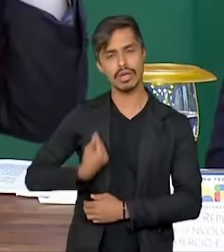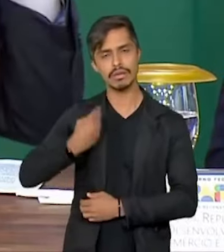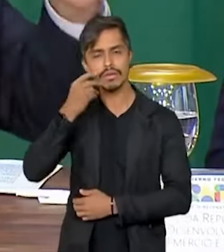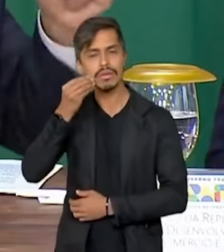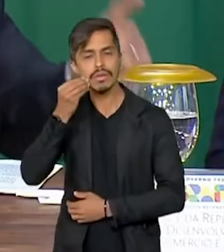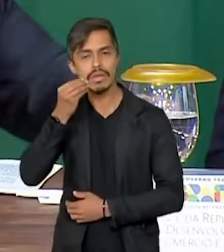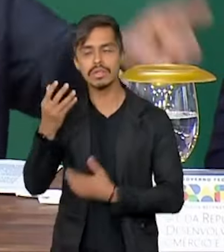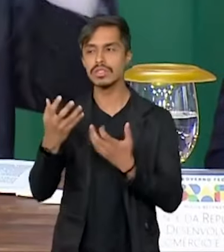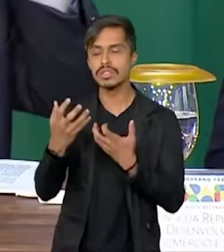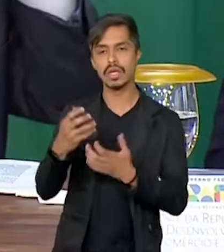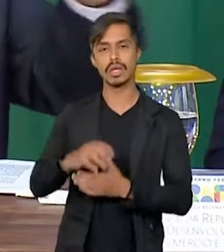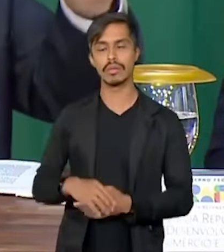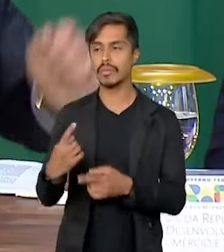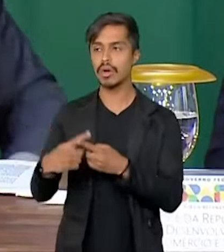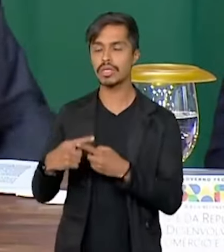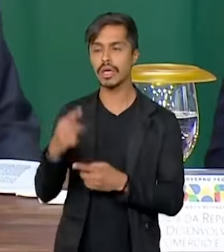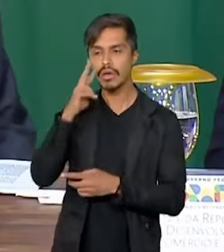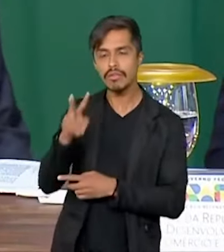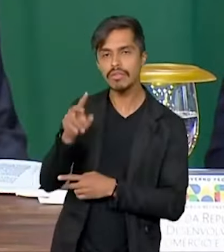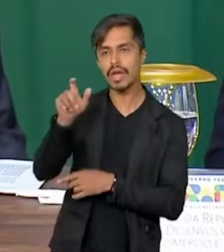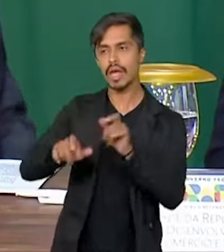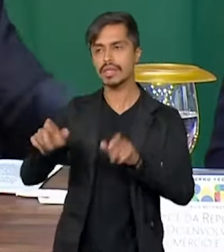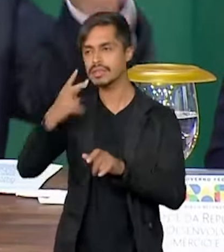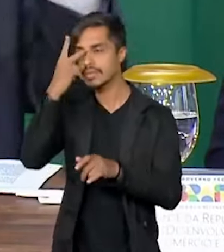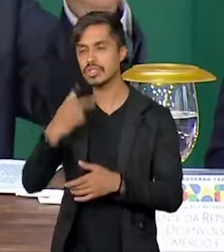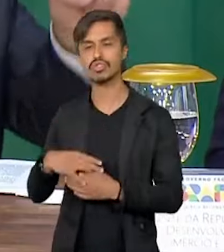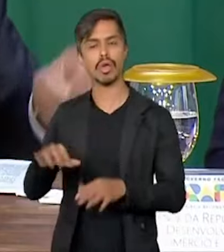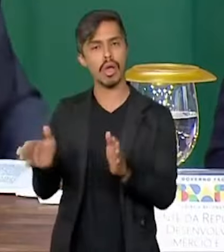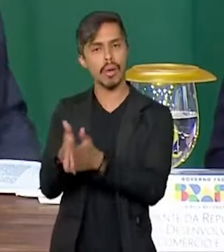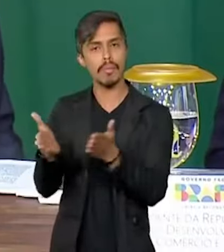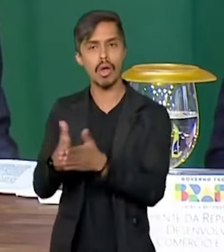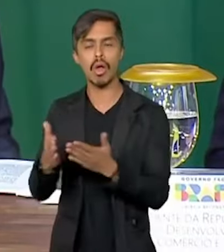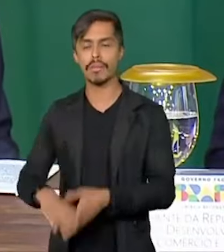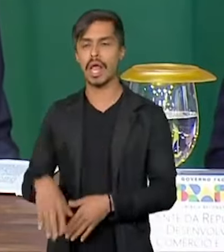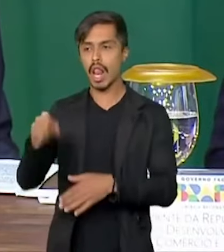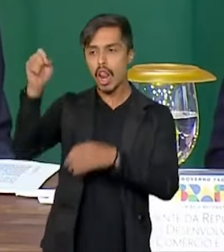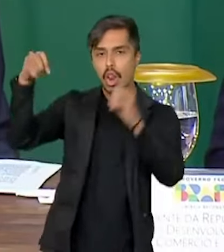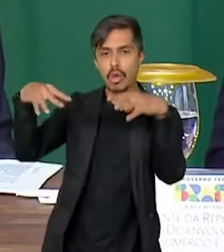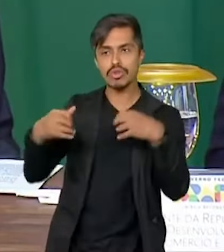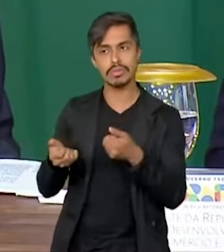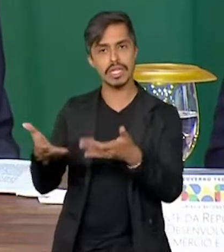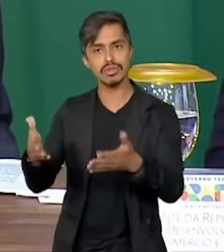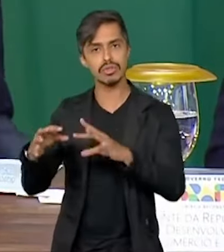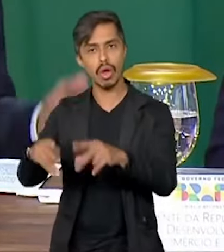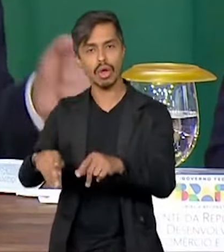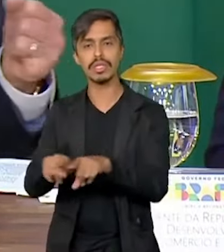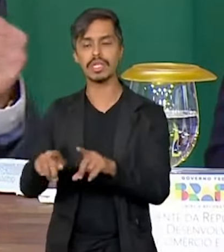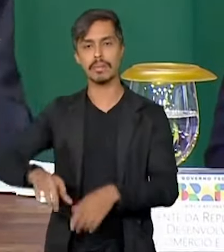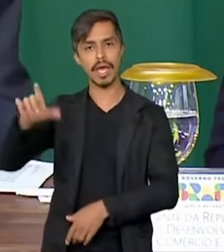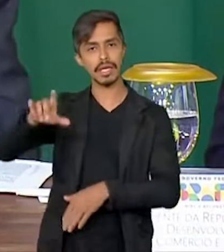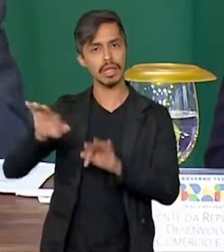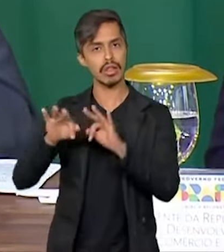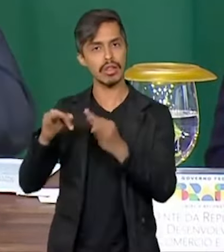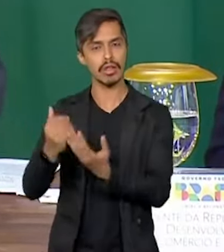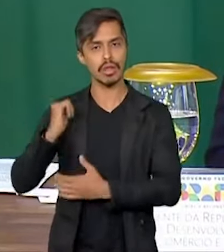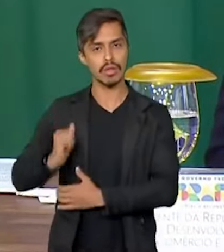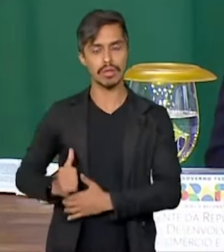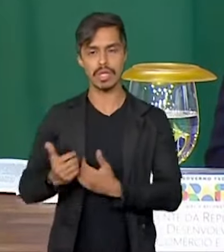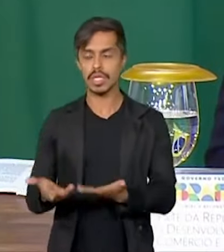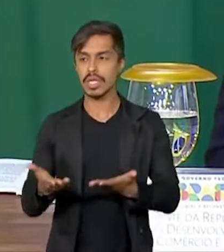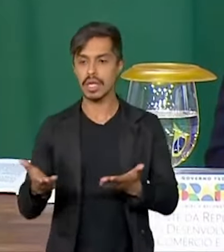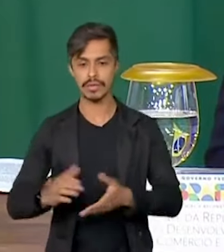tinha os pobres recebendo Bolsa Família e tinha Luz para Todos, para as pessoas. E mais importante é o